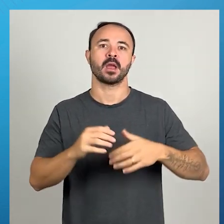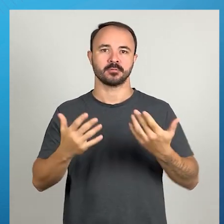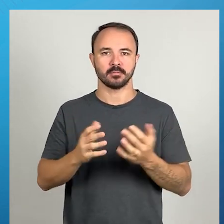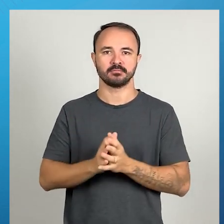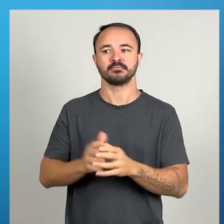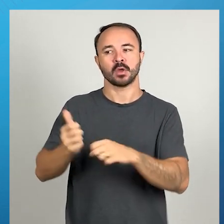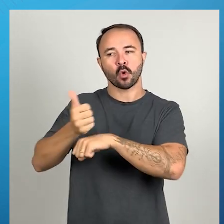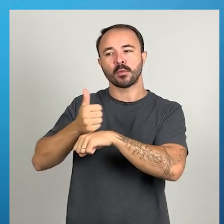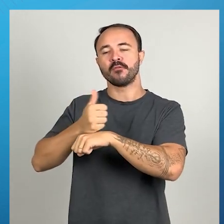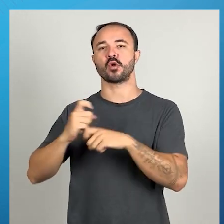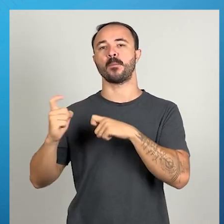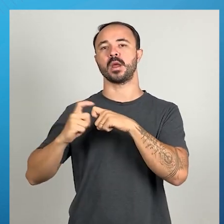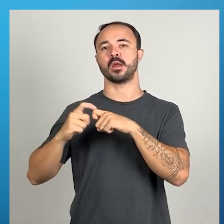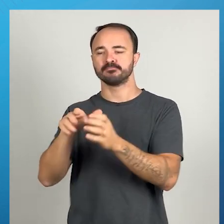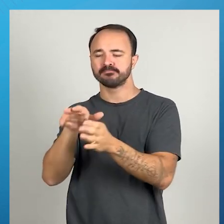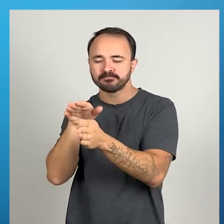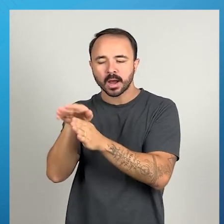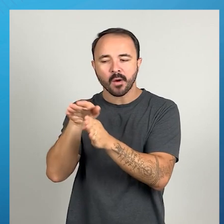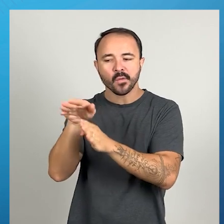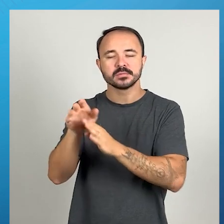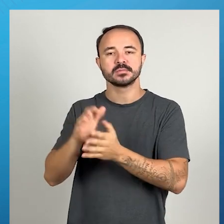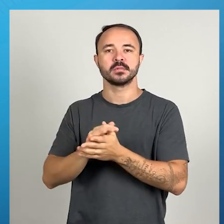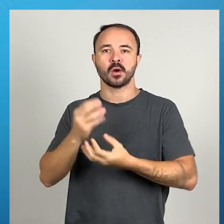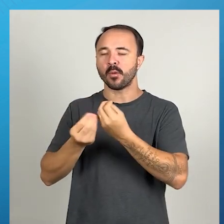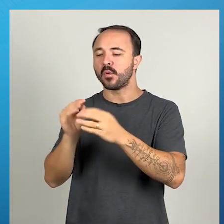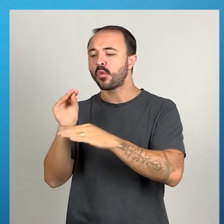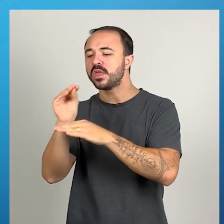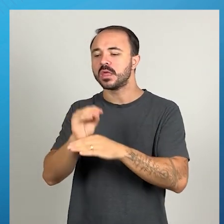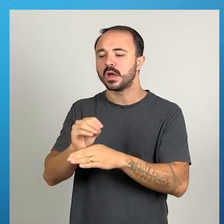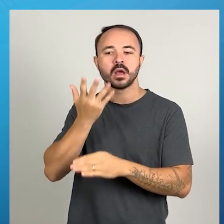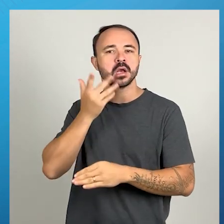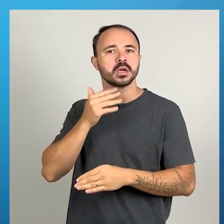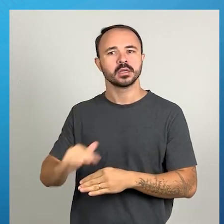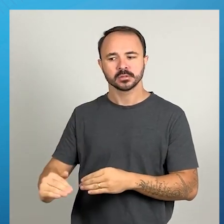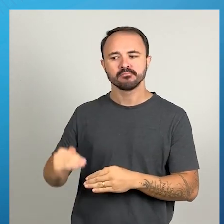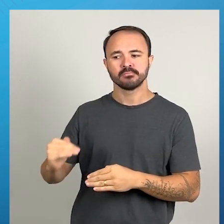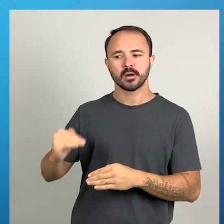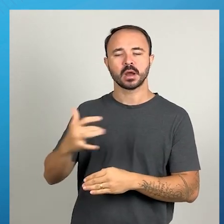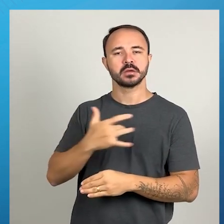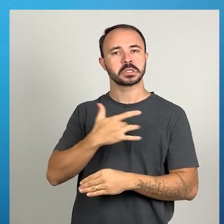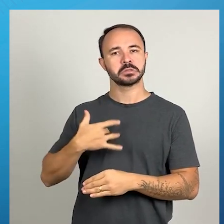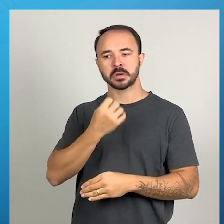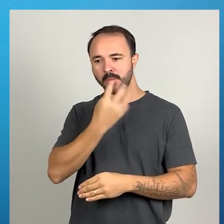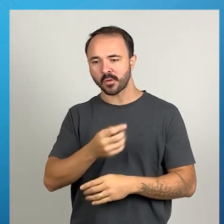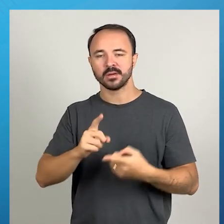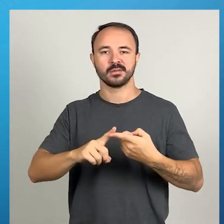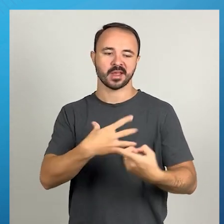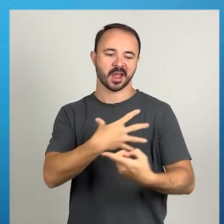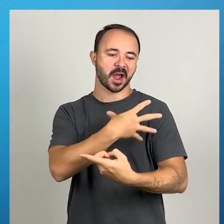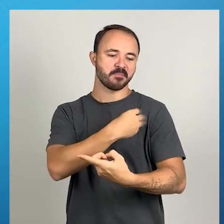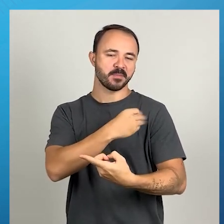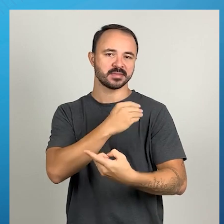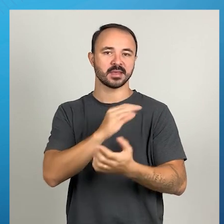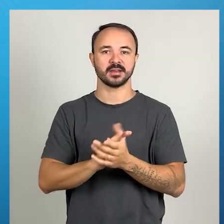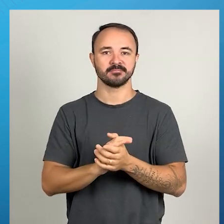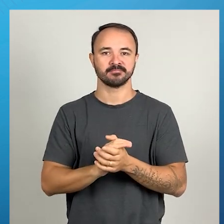pediatras, né, para poder ter um bom desenvolvimento aí dessa criança é manter a carteira de vacinação em dia, amamentar o filho até os 6